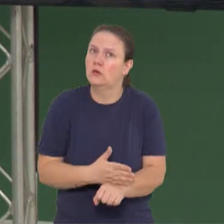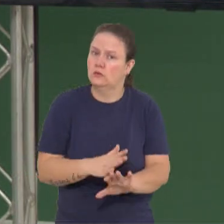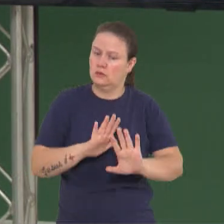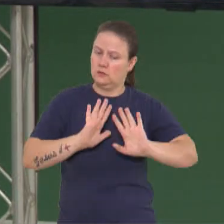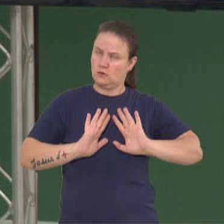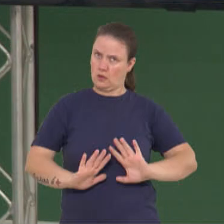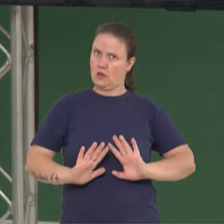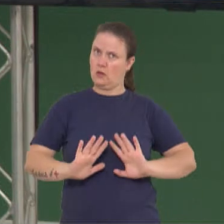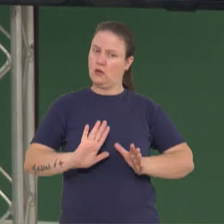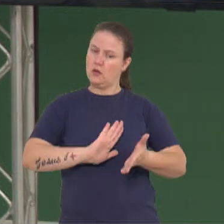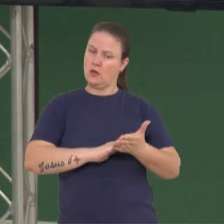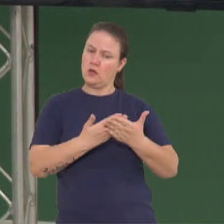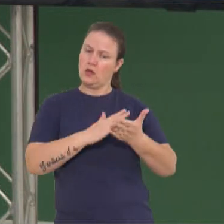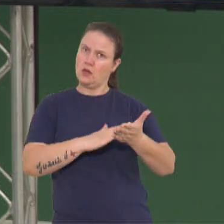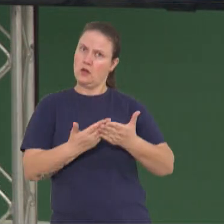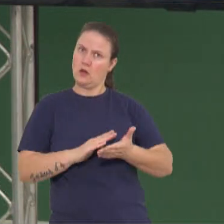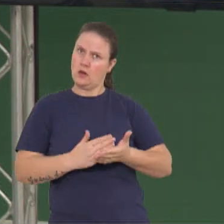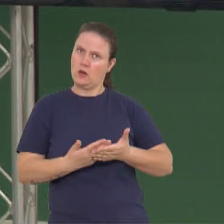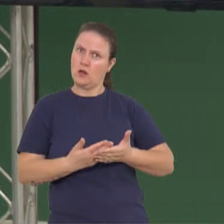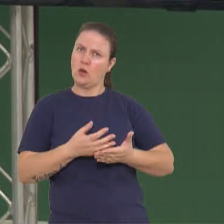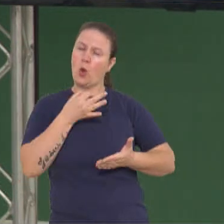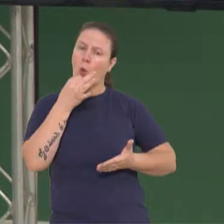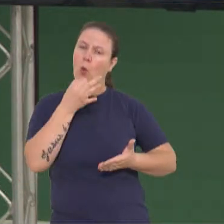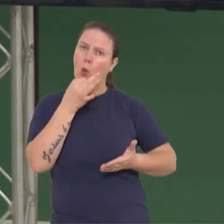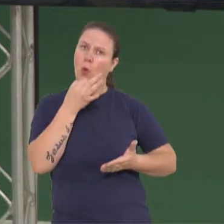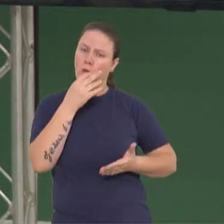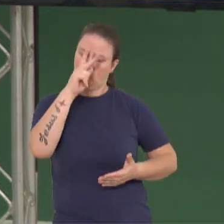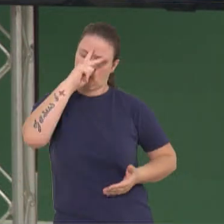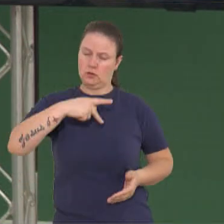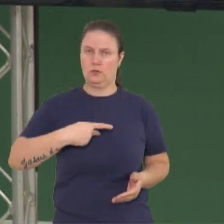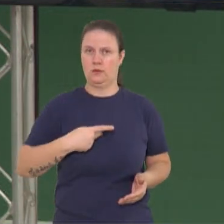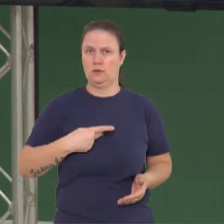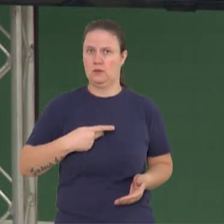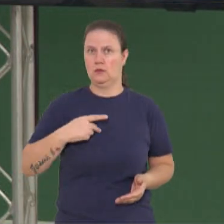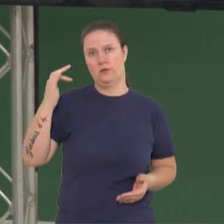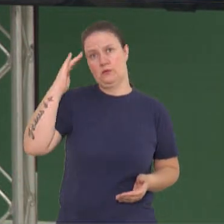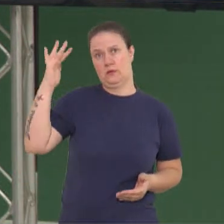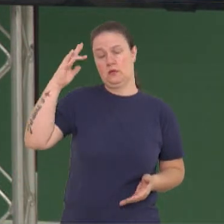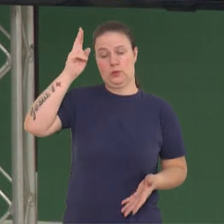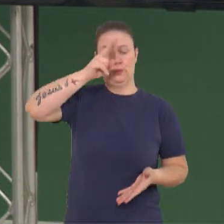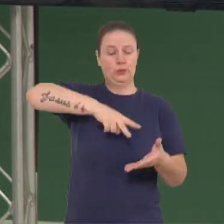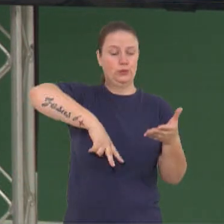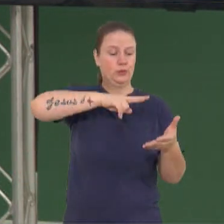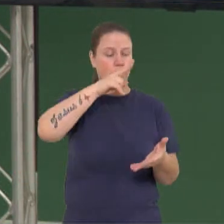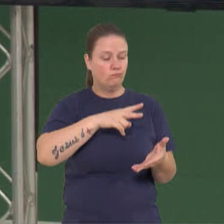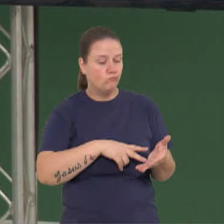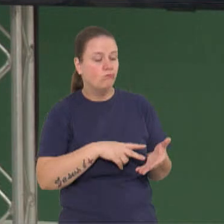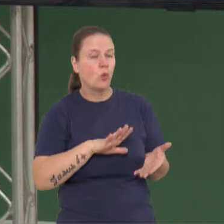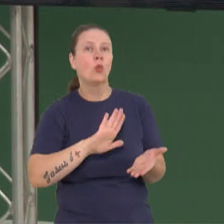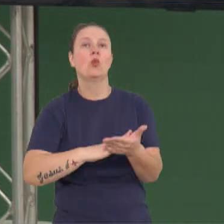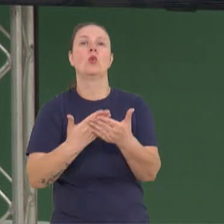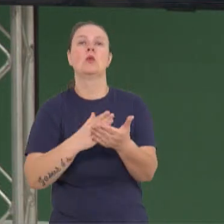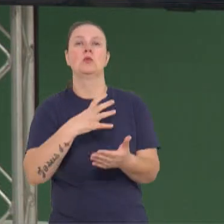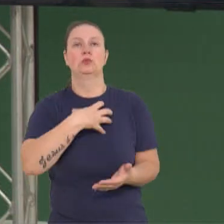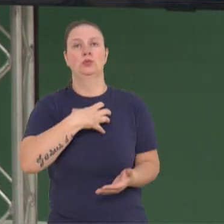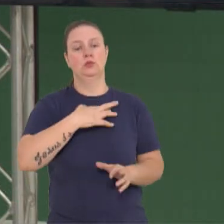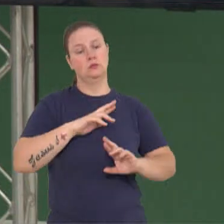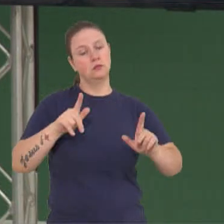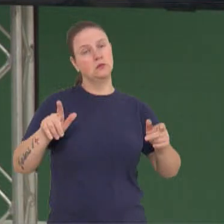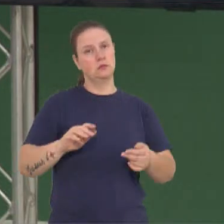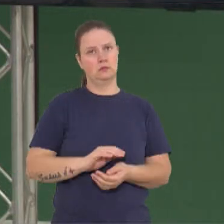doxografias, porque são opiniões muito pessoais, muito particulares desses filósofos lendo o pensamento do Heráclito. Mas vocês